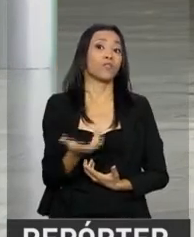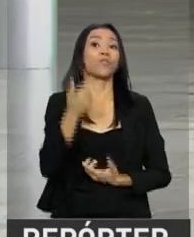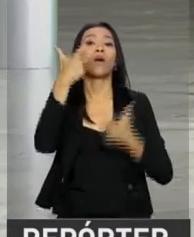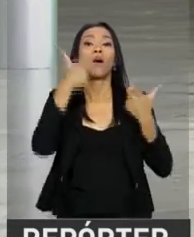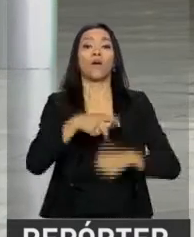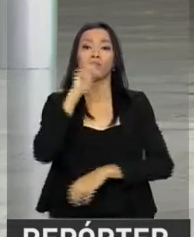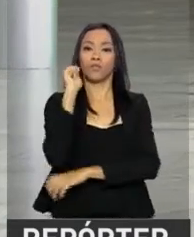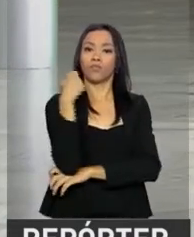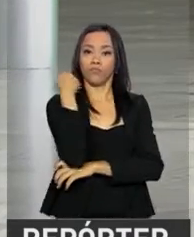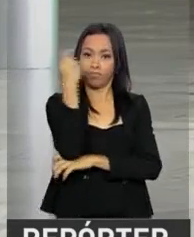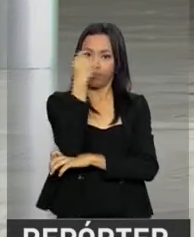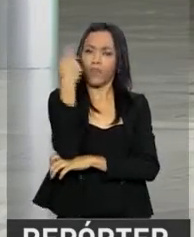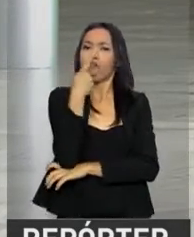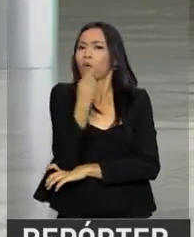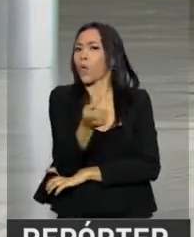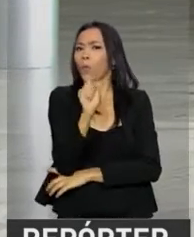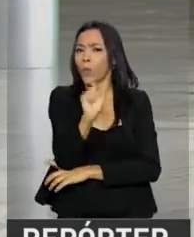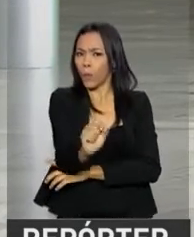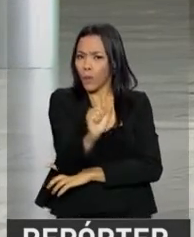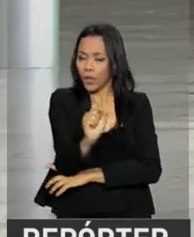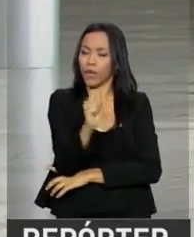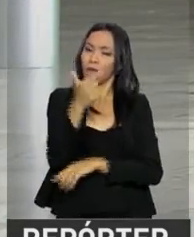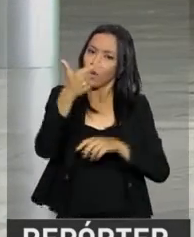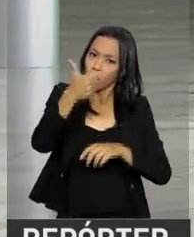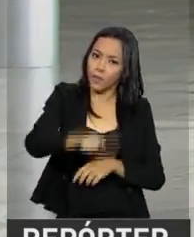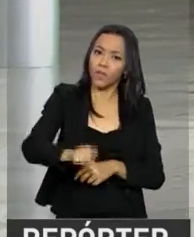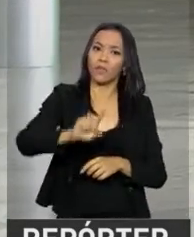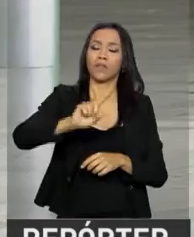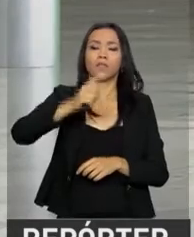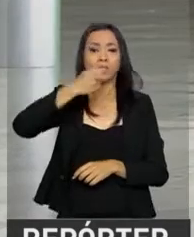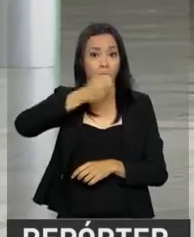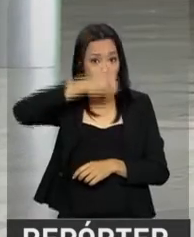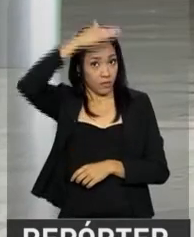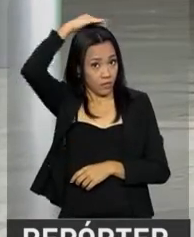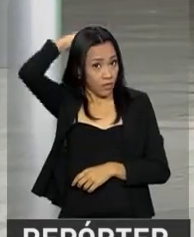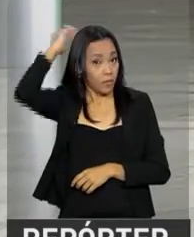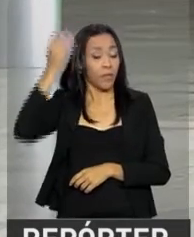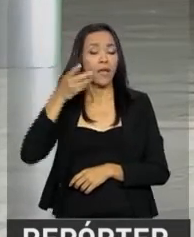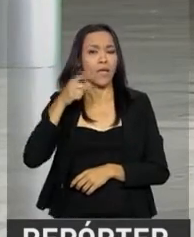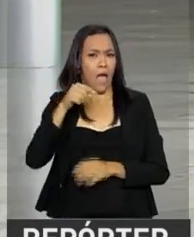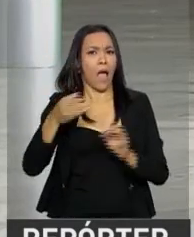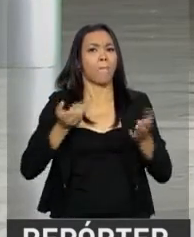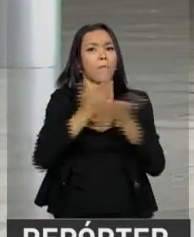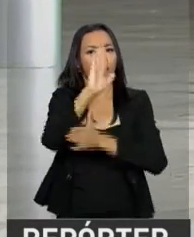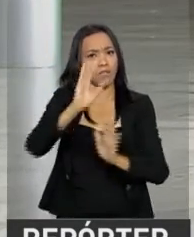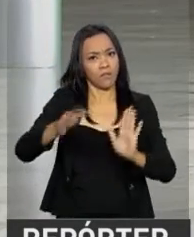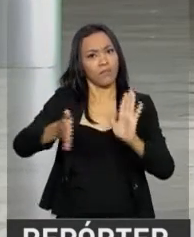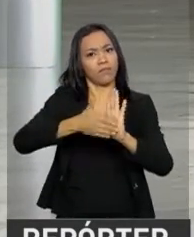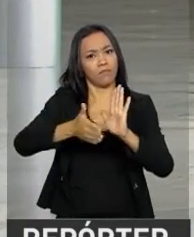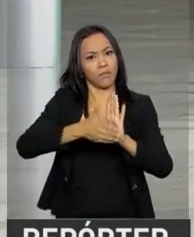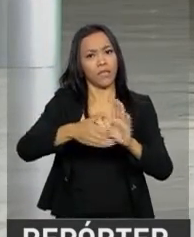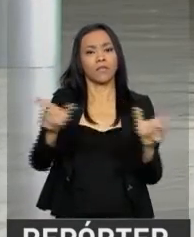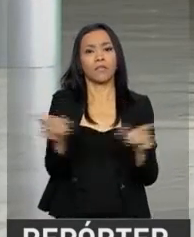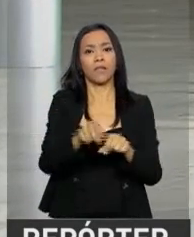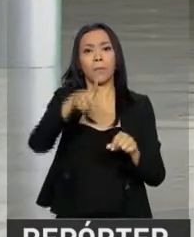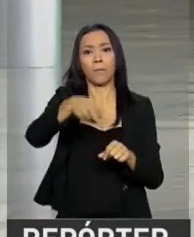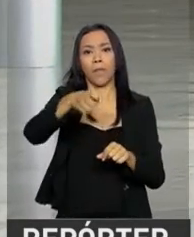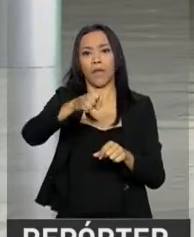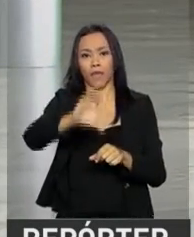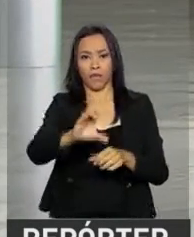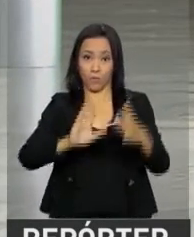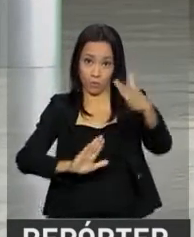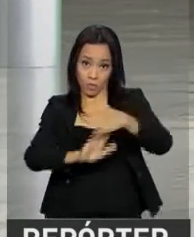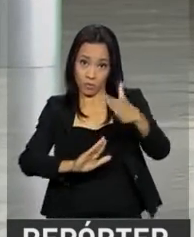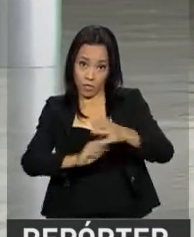agora pela manhã, ele reiterou a importância aí da aprovação dessa PEC do teto. Michel Temer garantiu